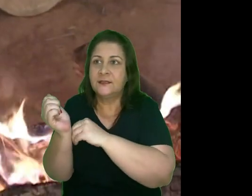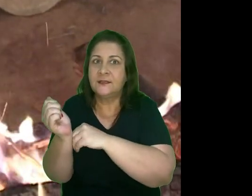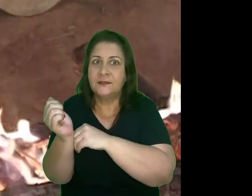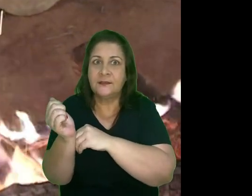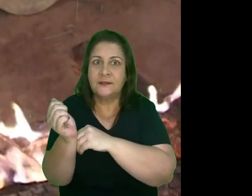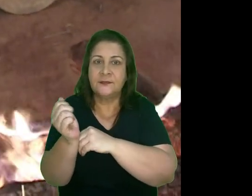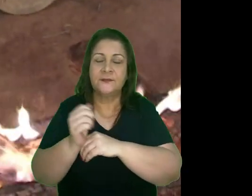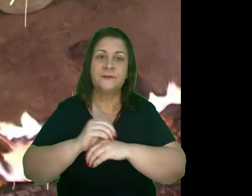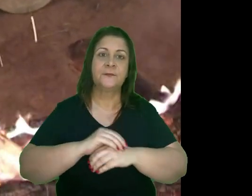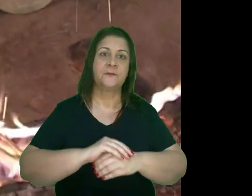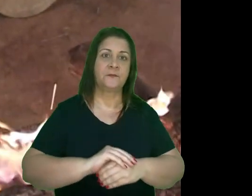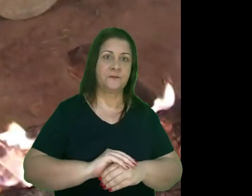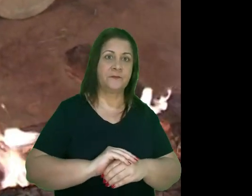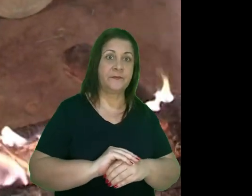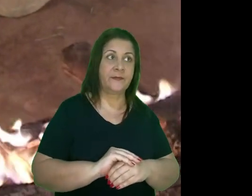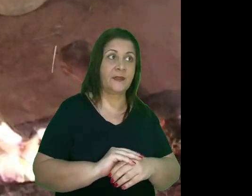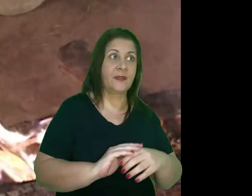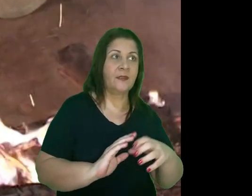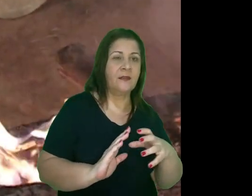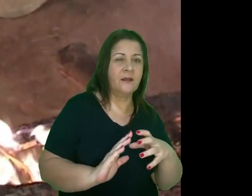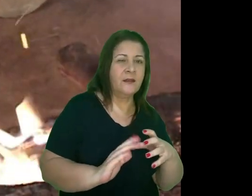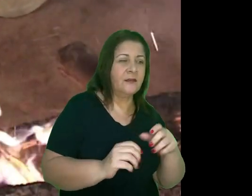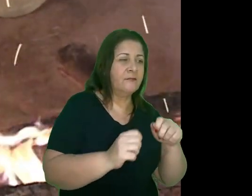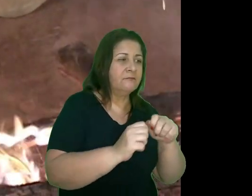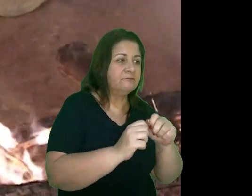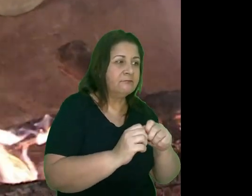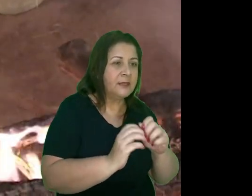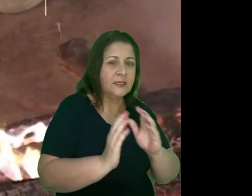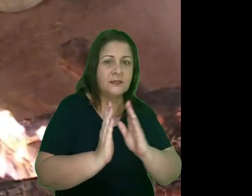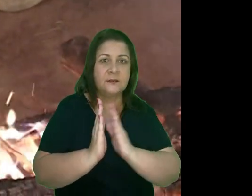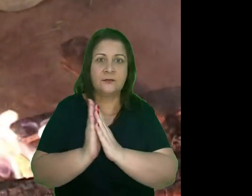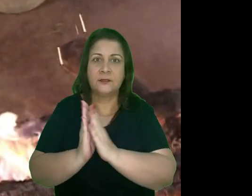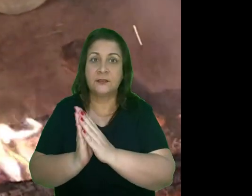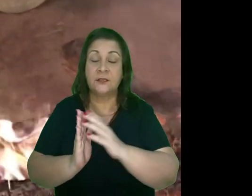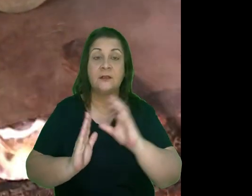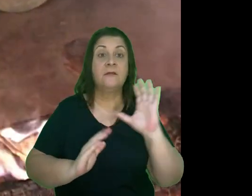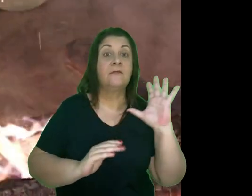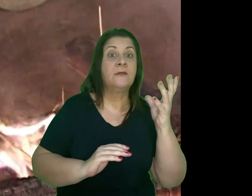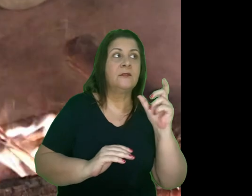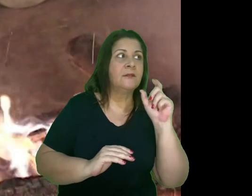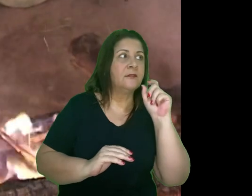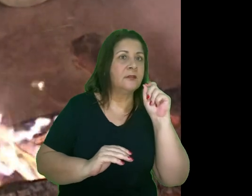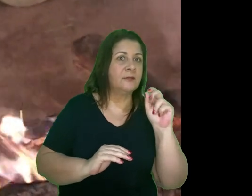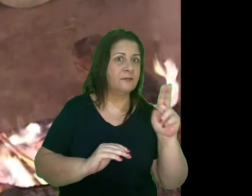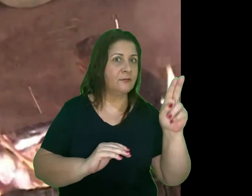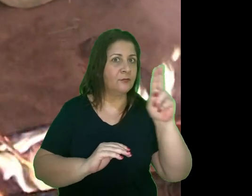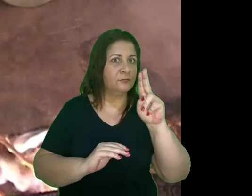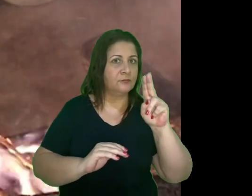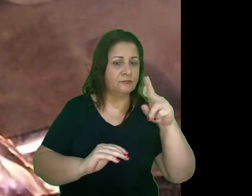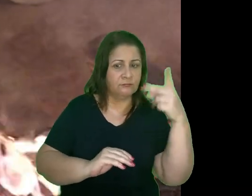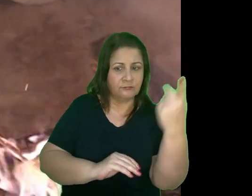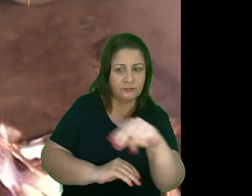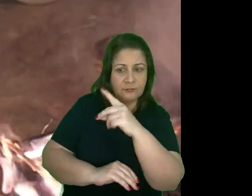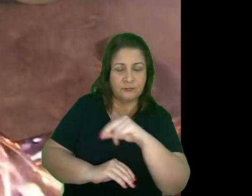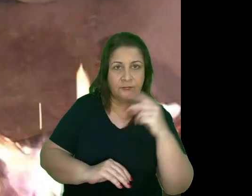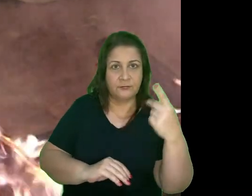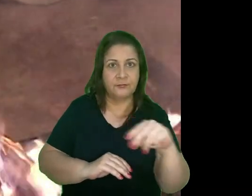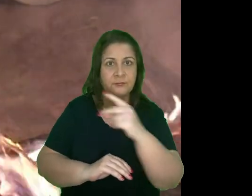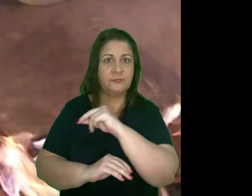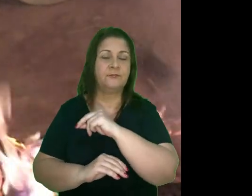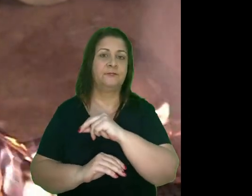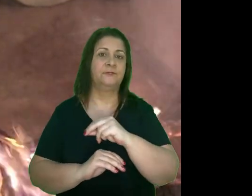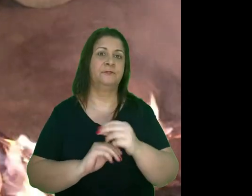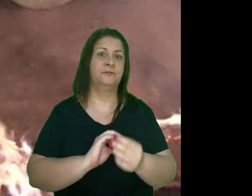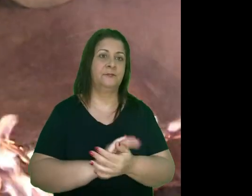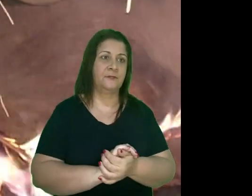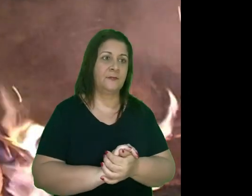entre seus executores. Mesmo de forma velada, o jongo tem em si, eventualmente, a utilização de mandingas e